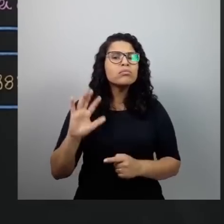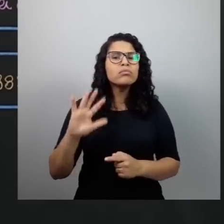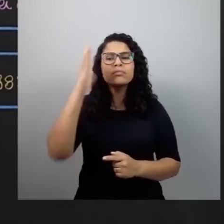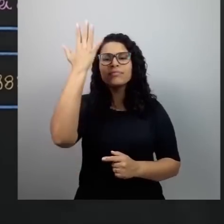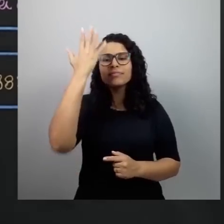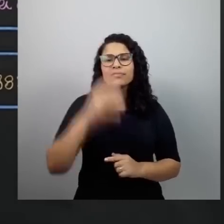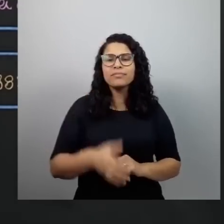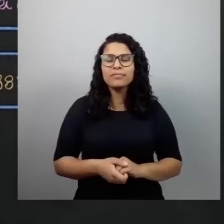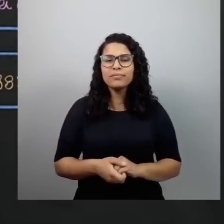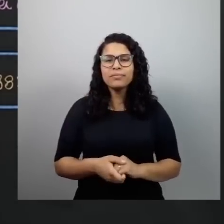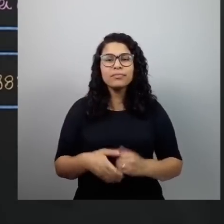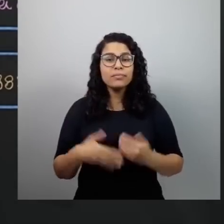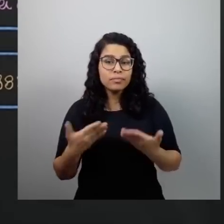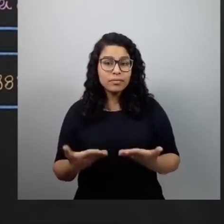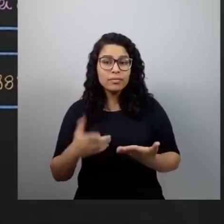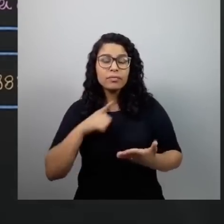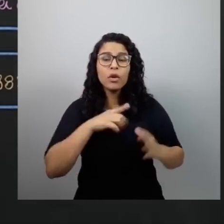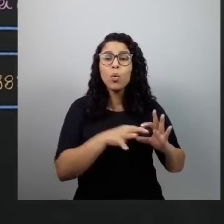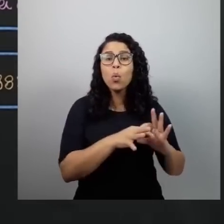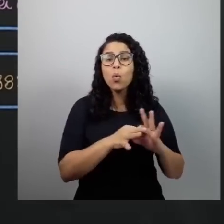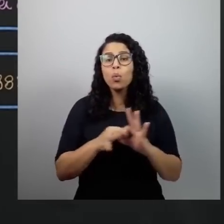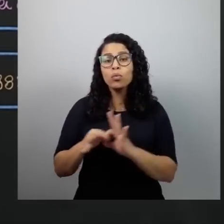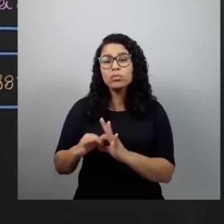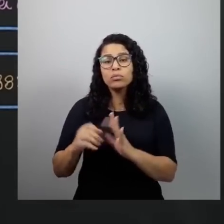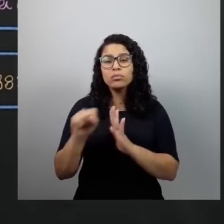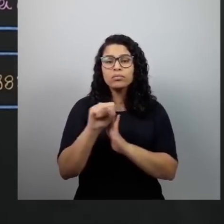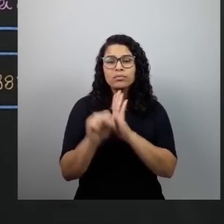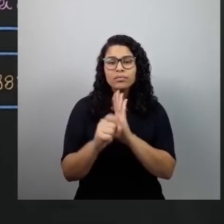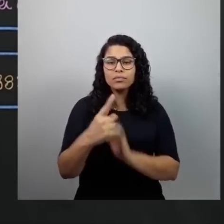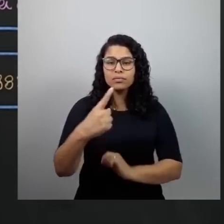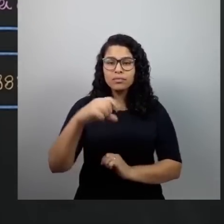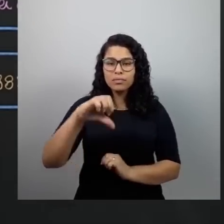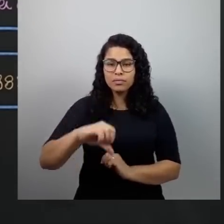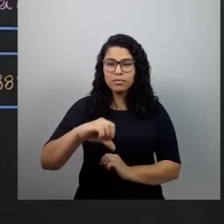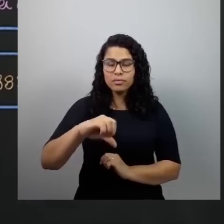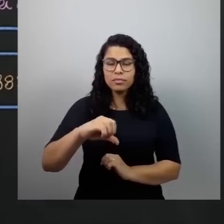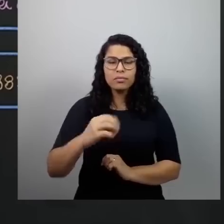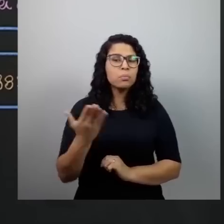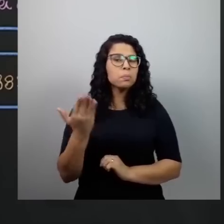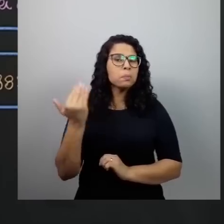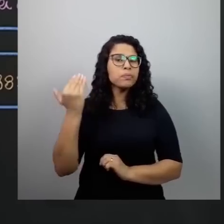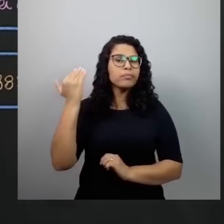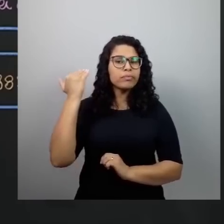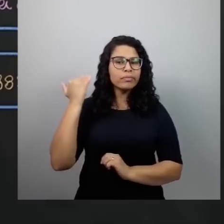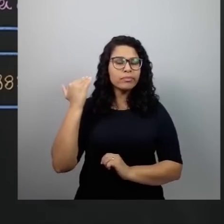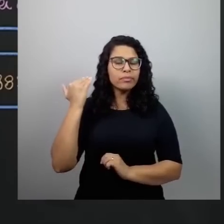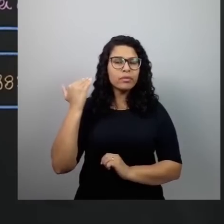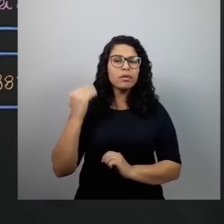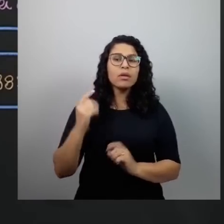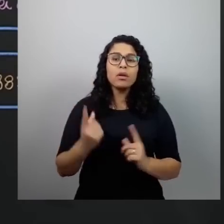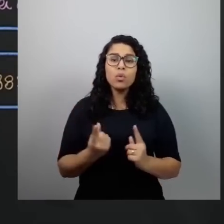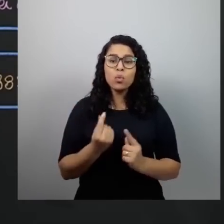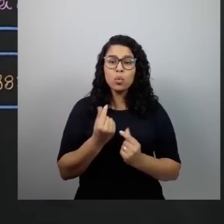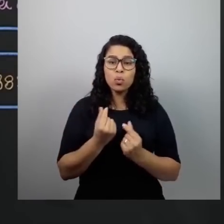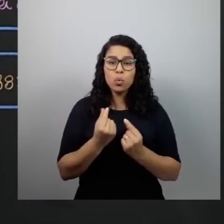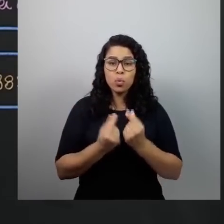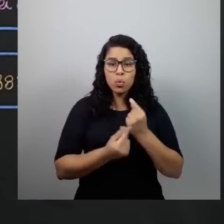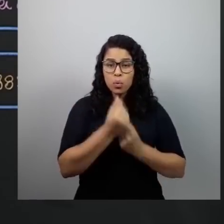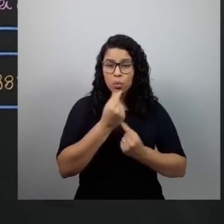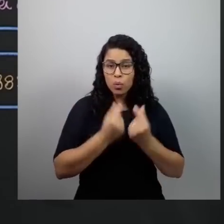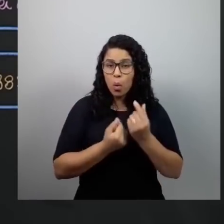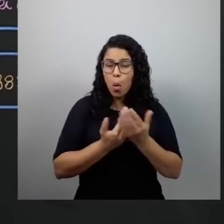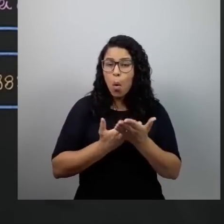acontece? Tem muito a ver com o contexto mundial do século XIX. Lá no século XIX, o capitalismo está ganhando